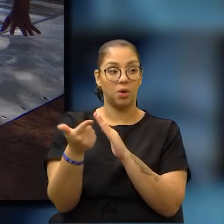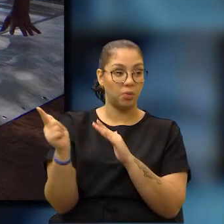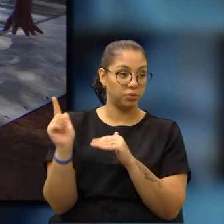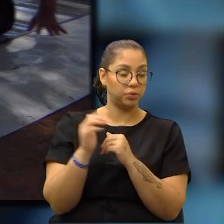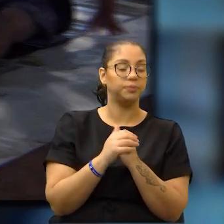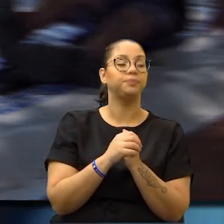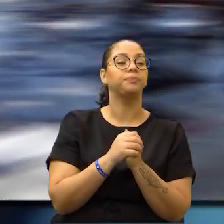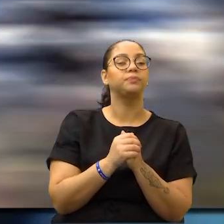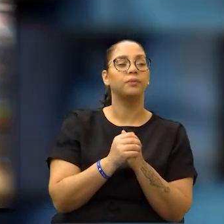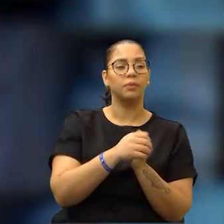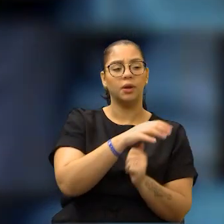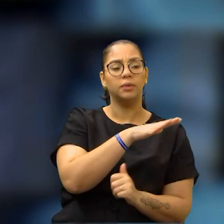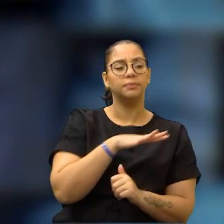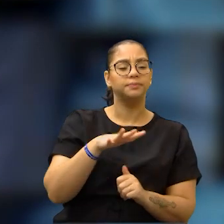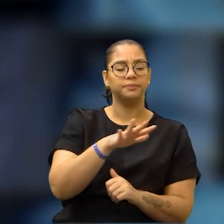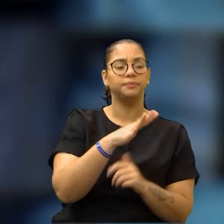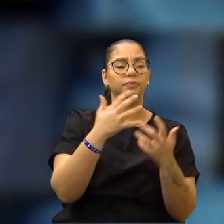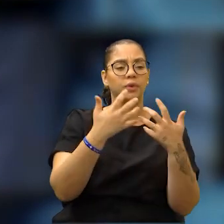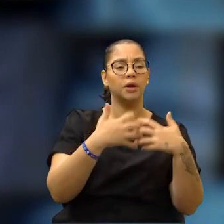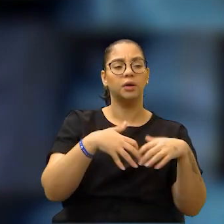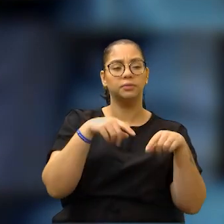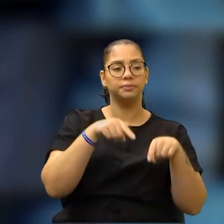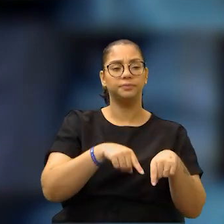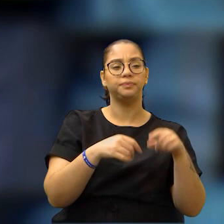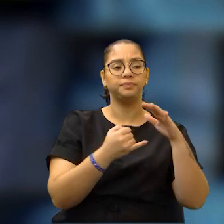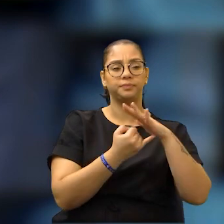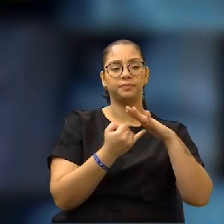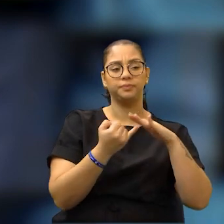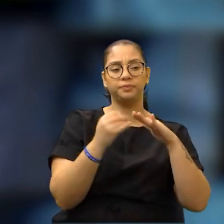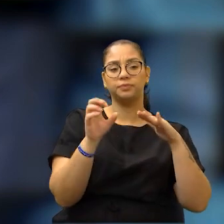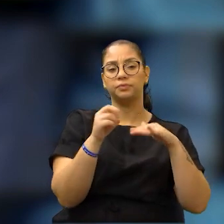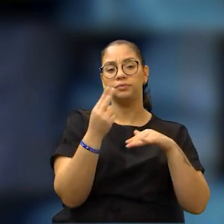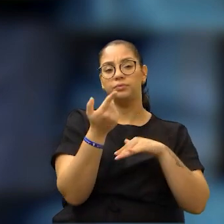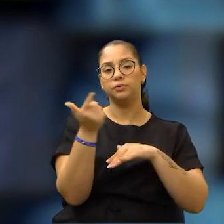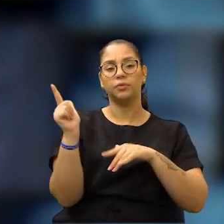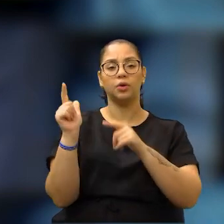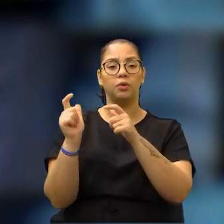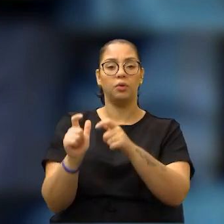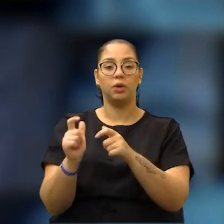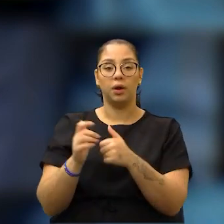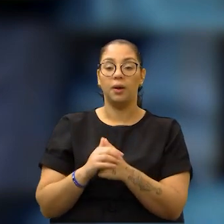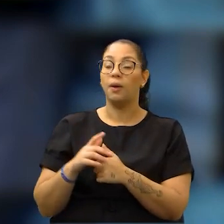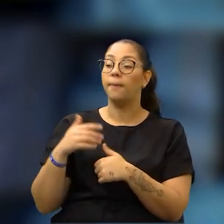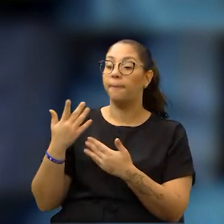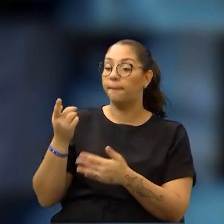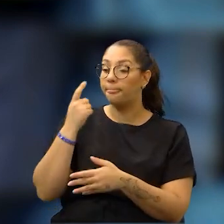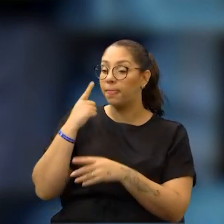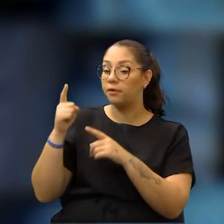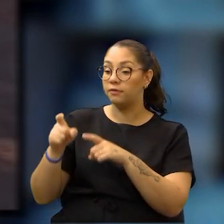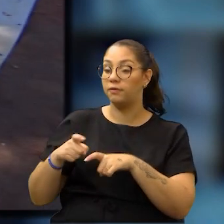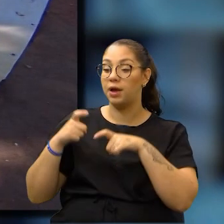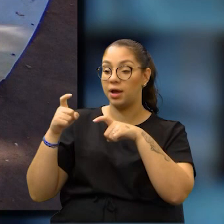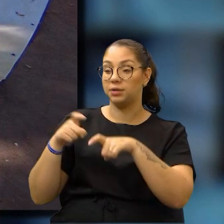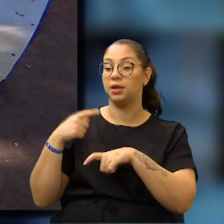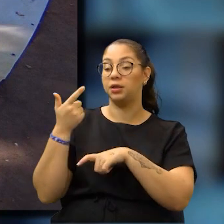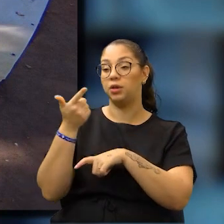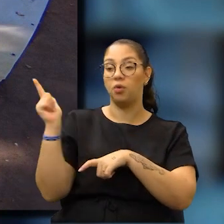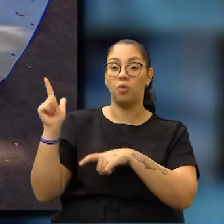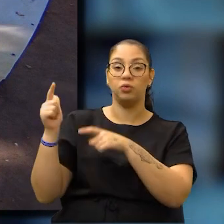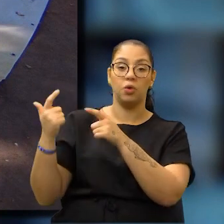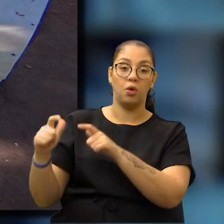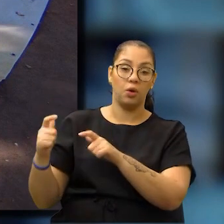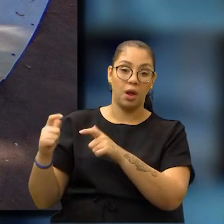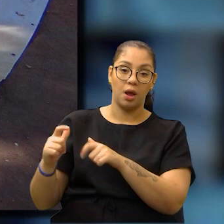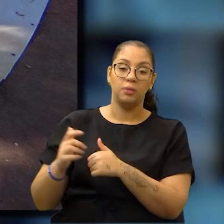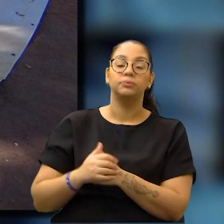repúblicas. Esses espaços funcionam aqui no Instituto ou é outra sede? Então, a fazenda, ela funciona num